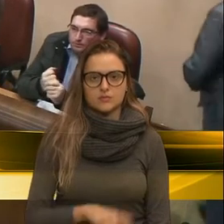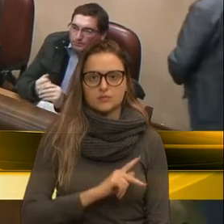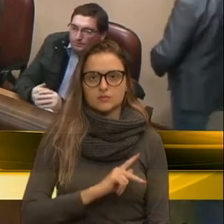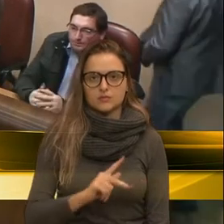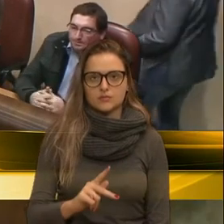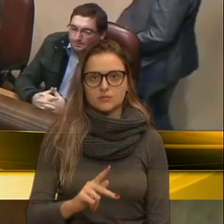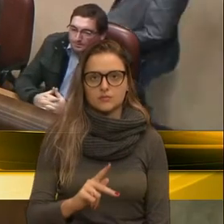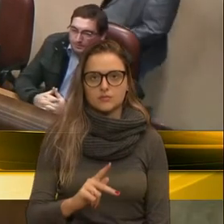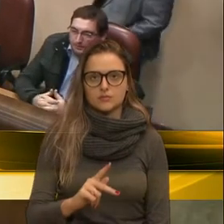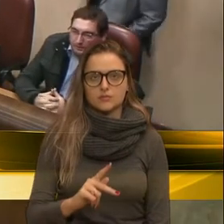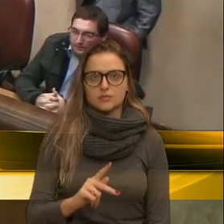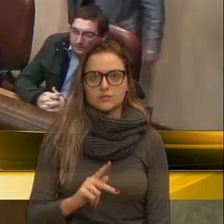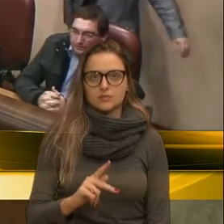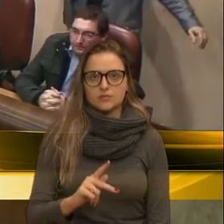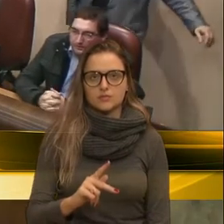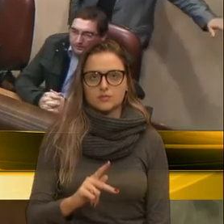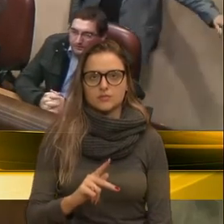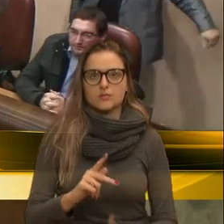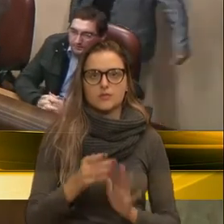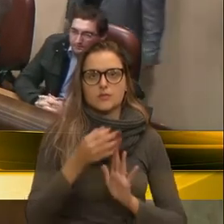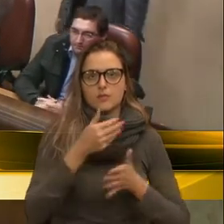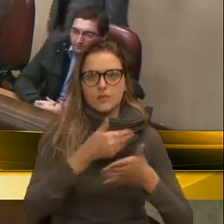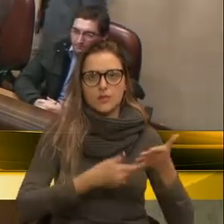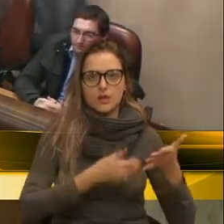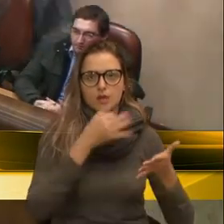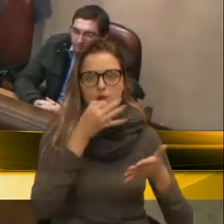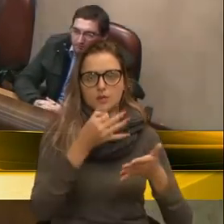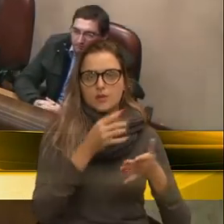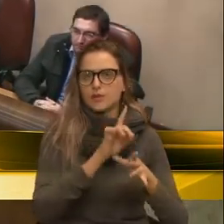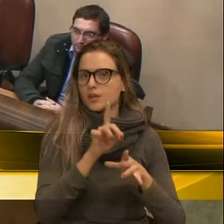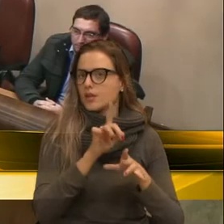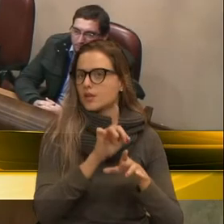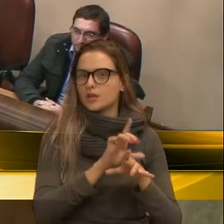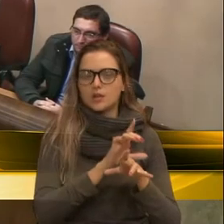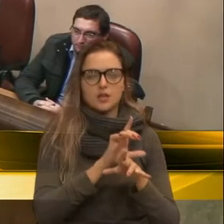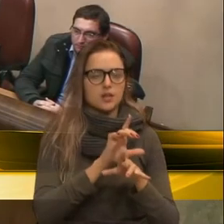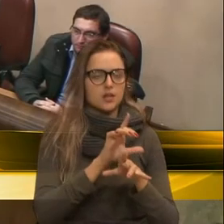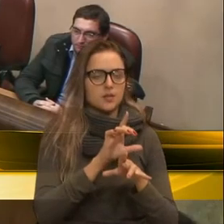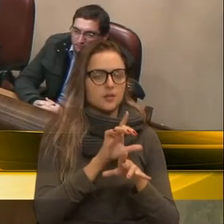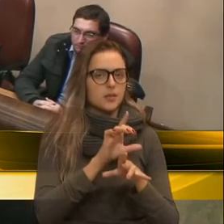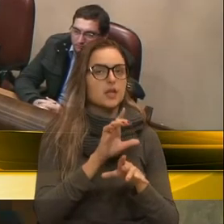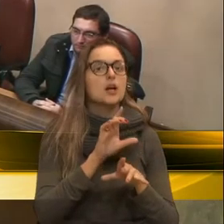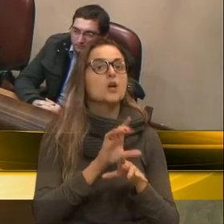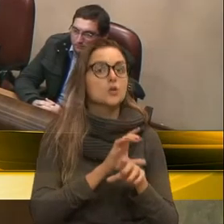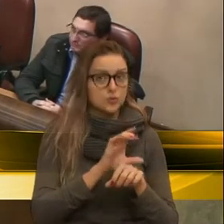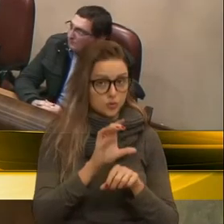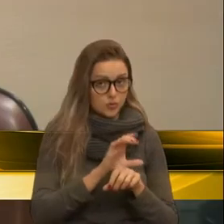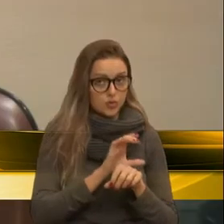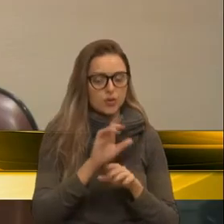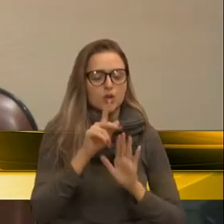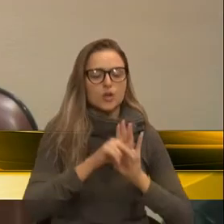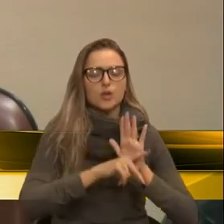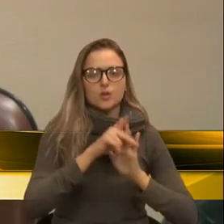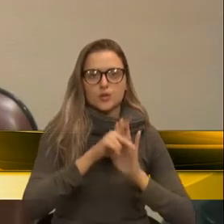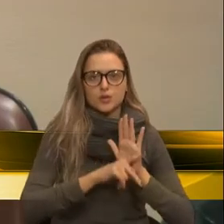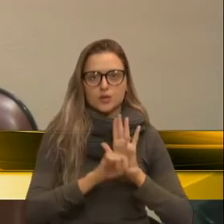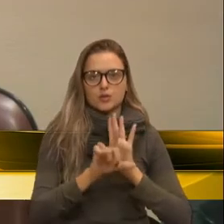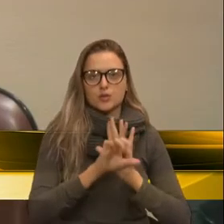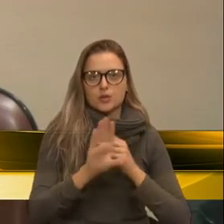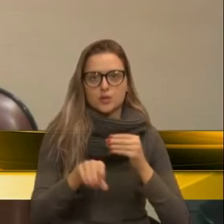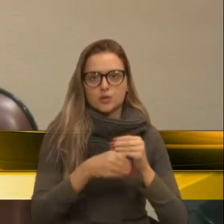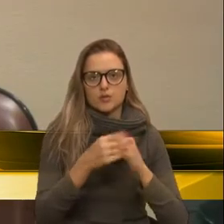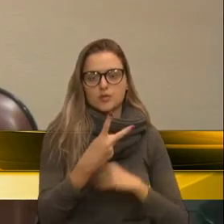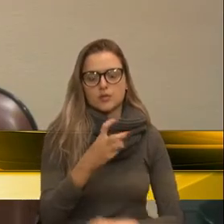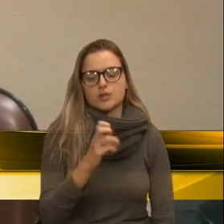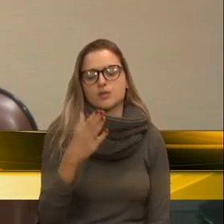Presidente, o parecer do veto é pela constitucionalidade no projeto de lei complementar 25